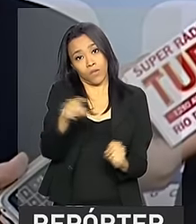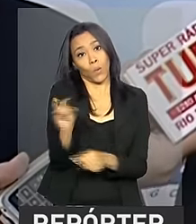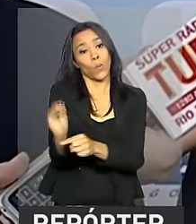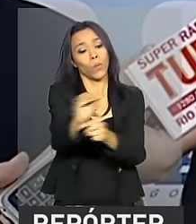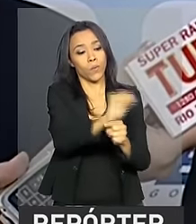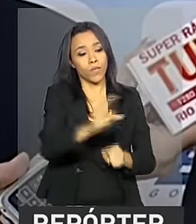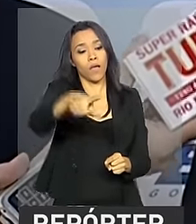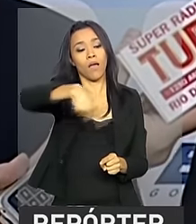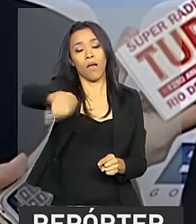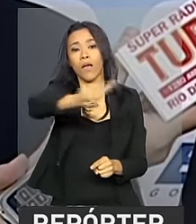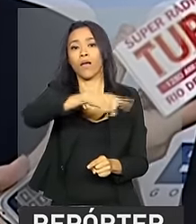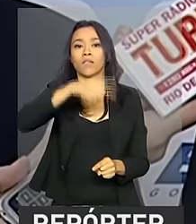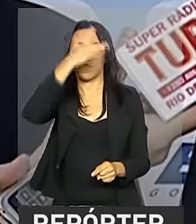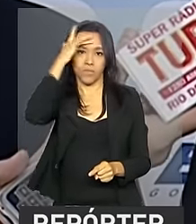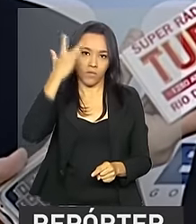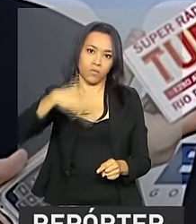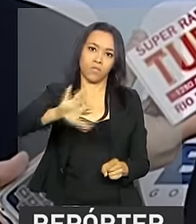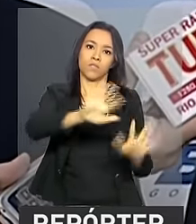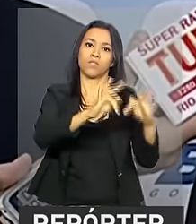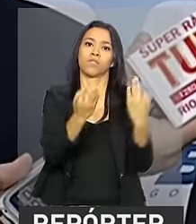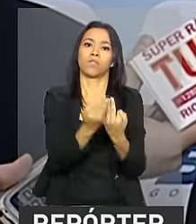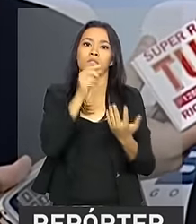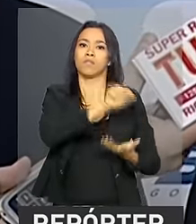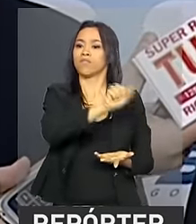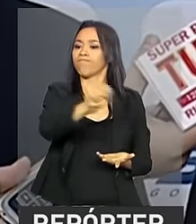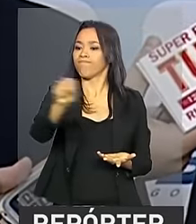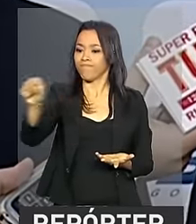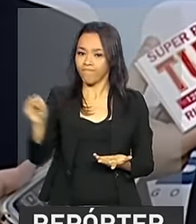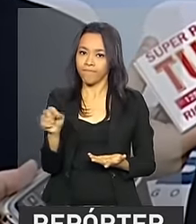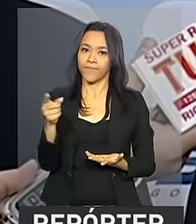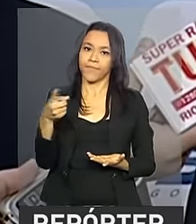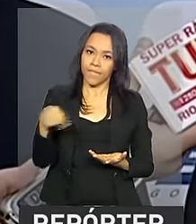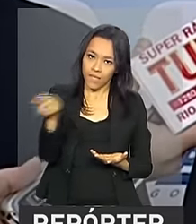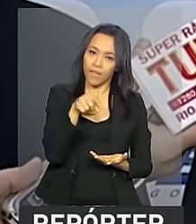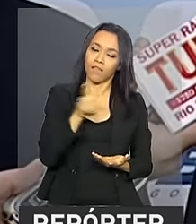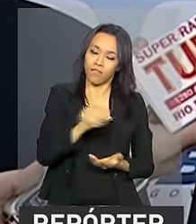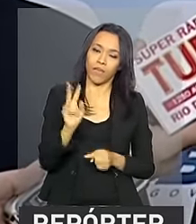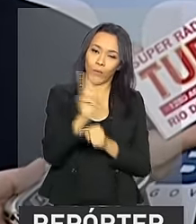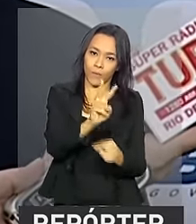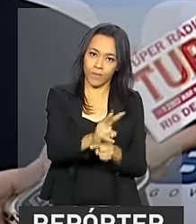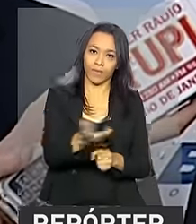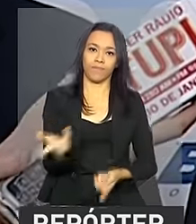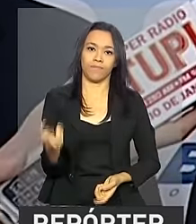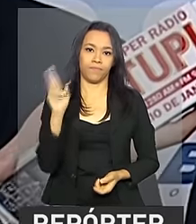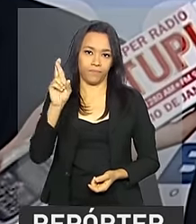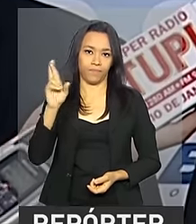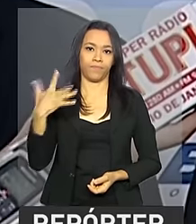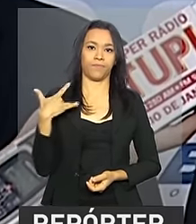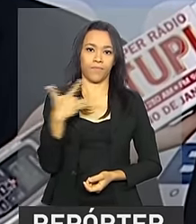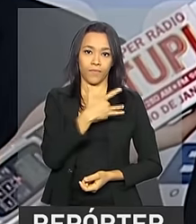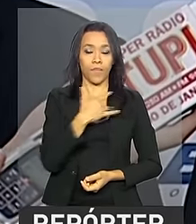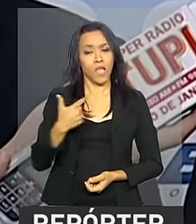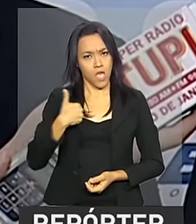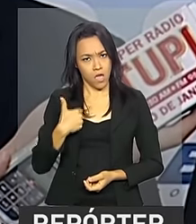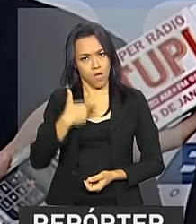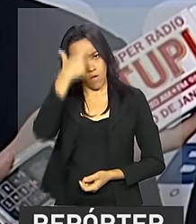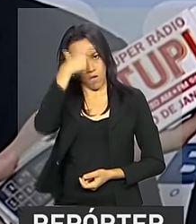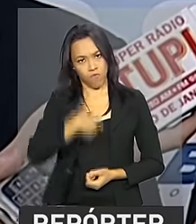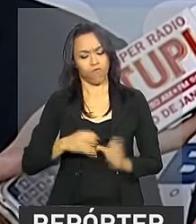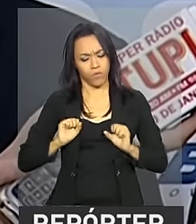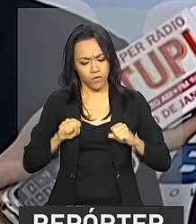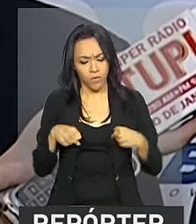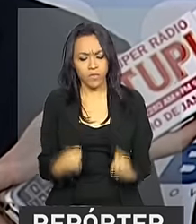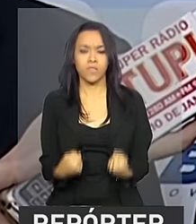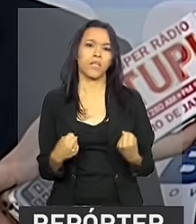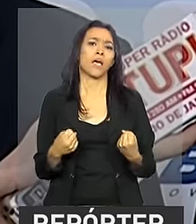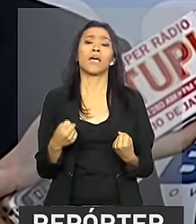família, que é conhecer efetivamente aquelas pessoas das quais ele está responsável pela saúde. Faremos todo o esforço para que o maior